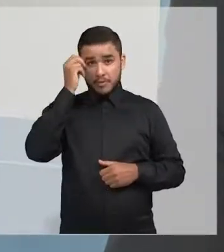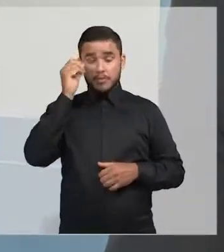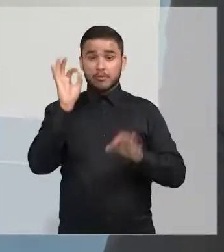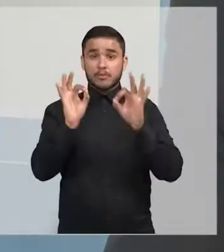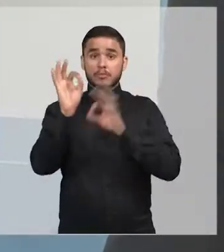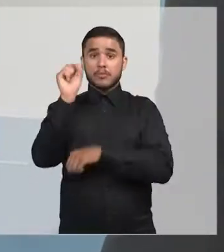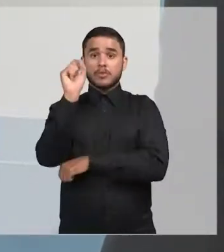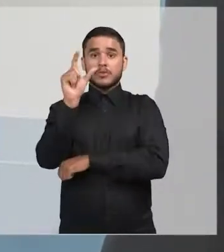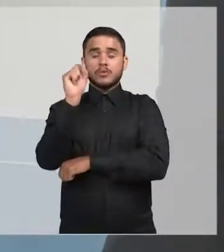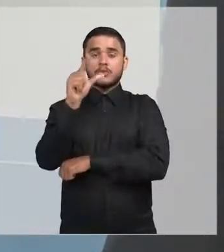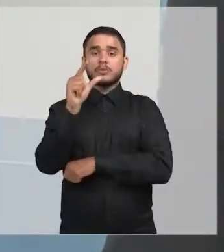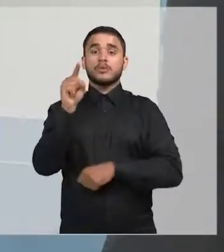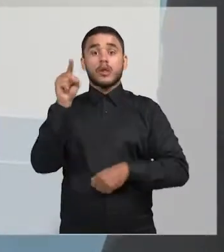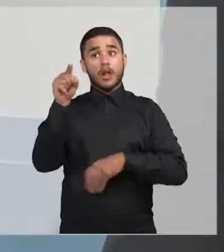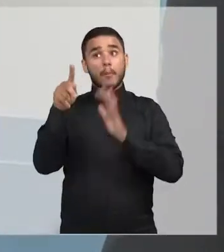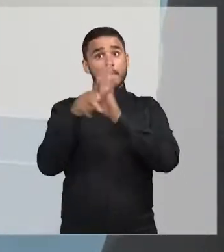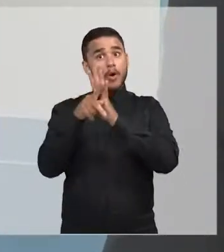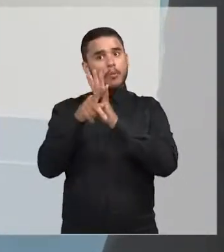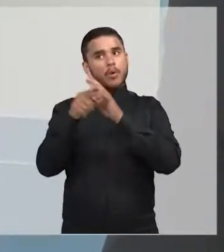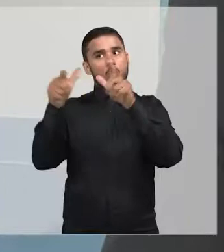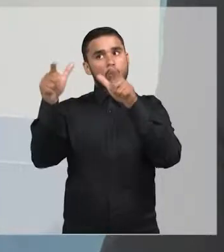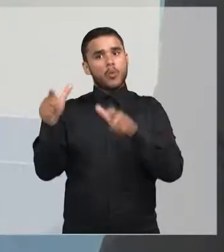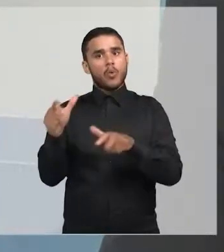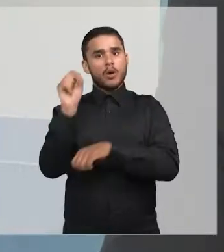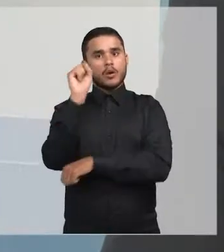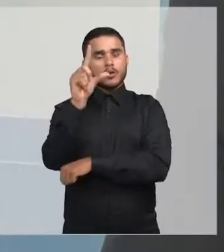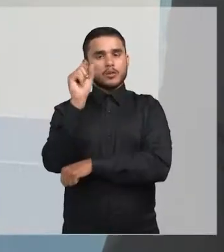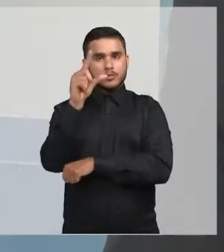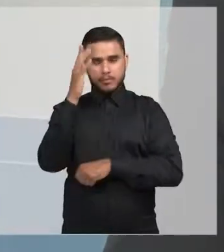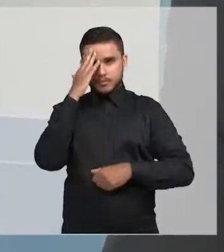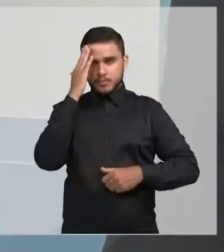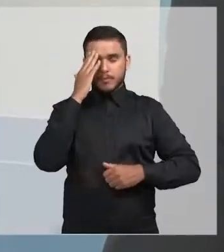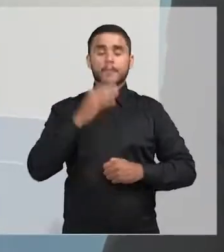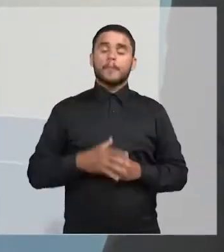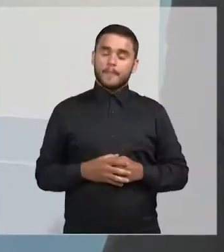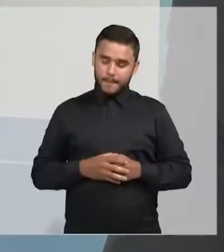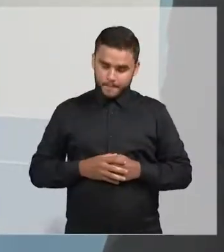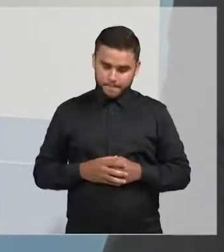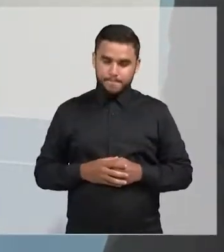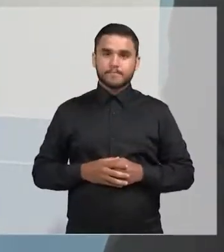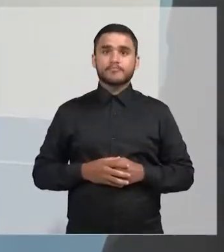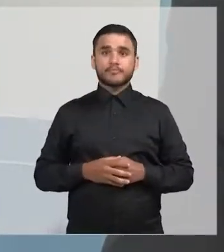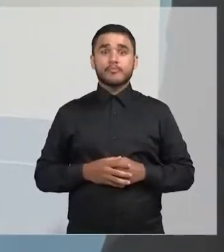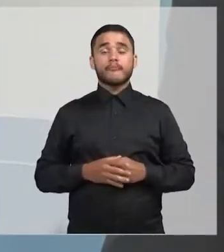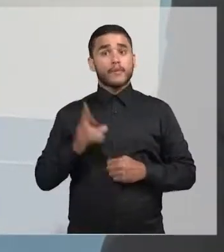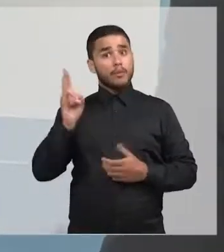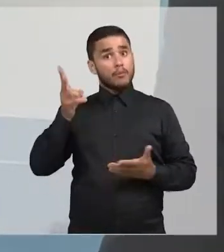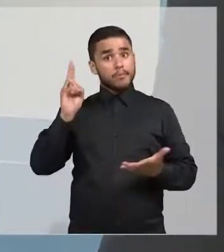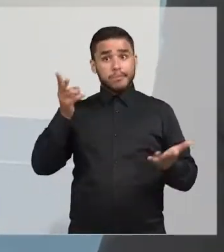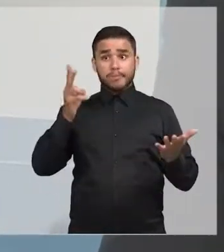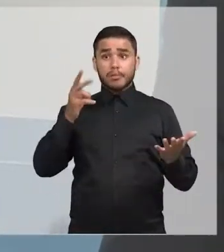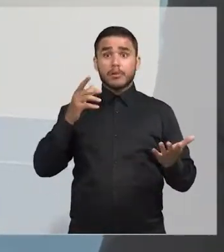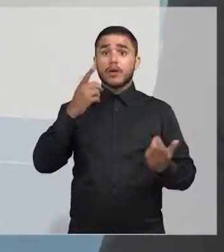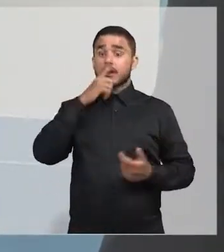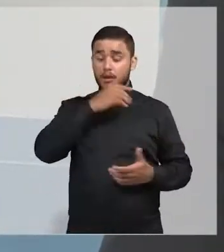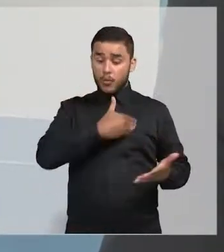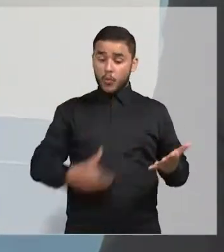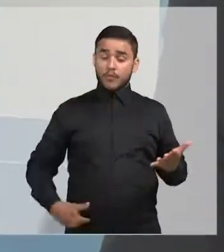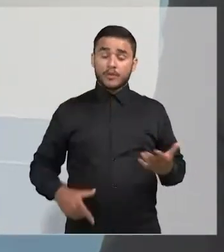PT na terra dele, né? Com 2 anos no segundo mandato. Em que ele comandava